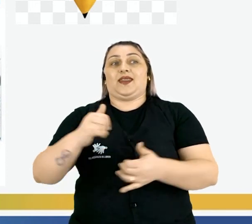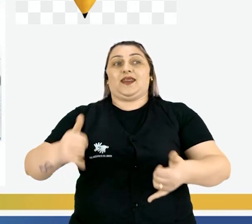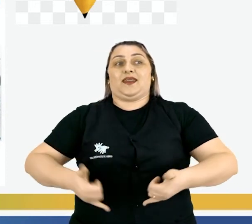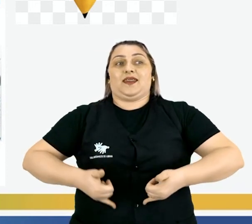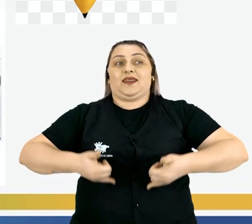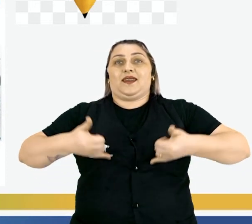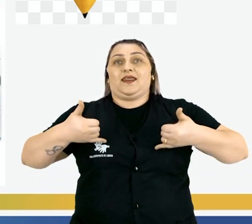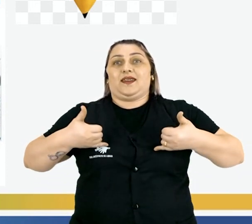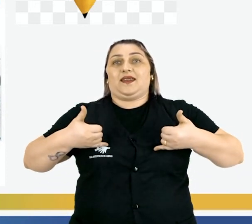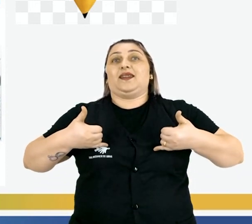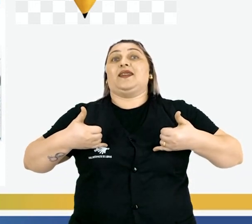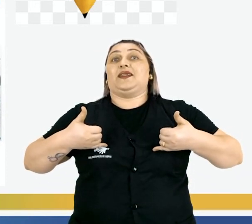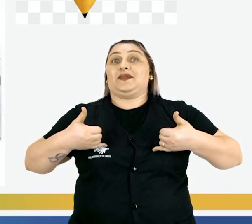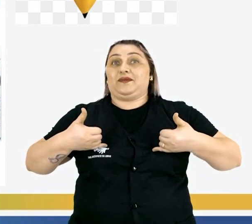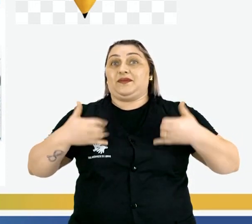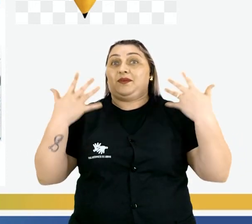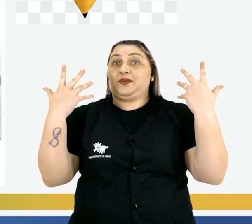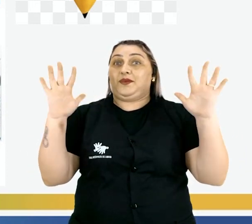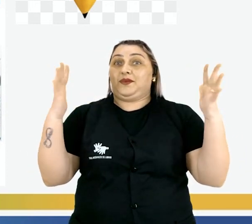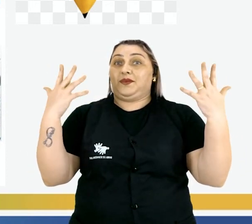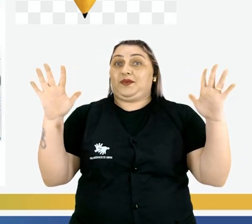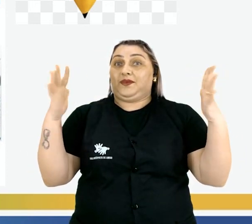aniversário, 16 anos.